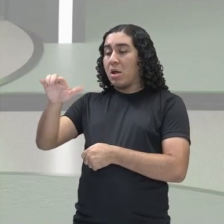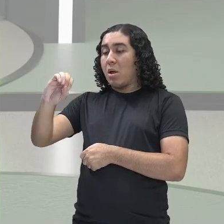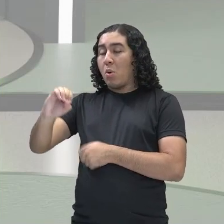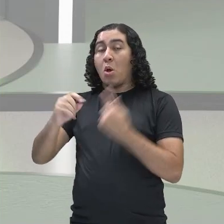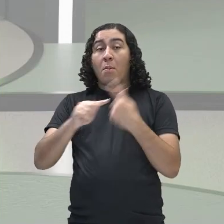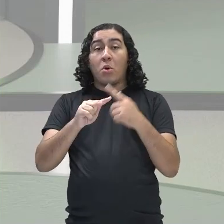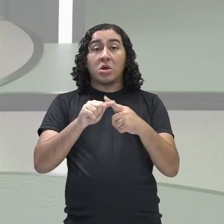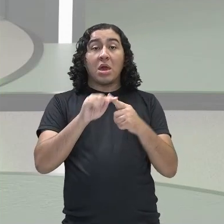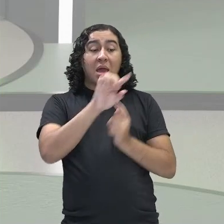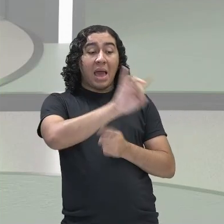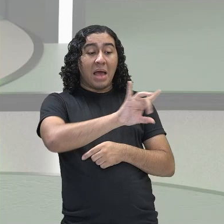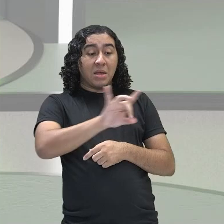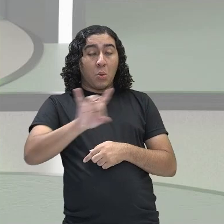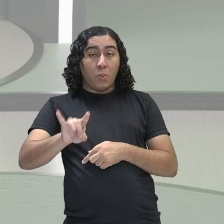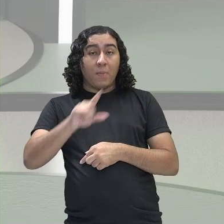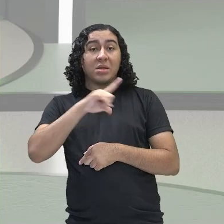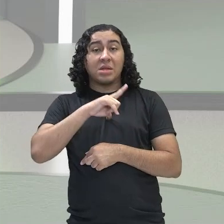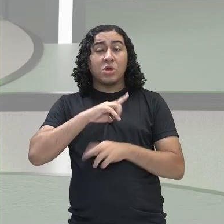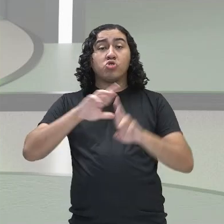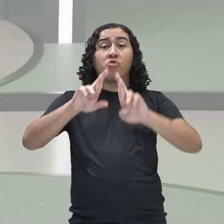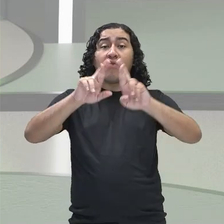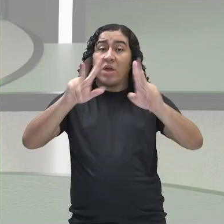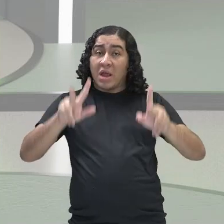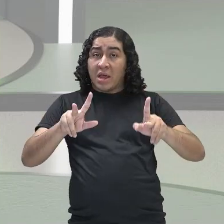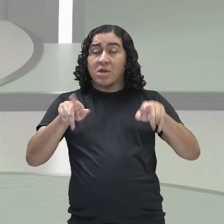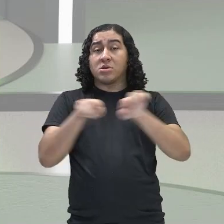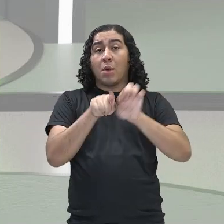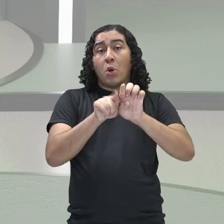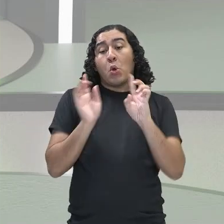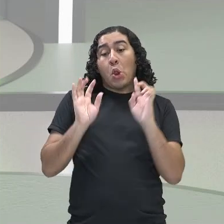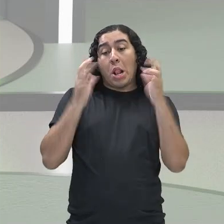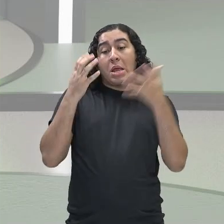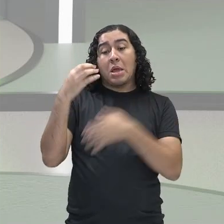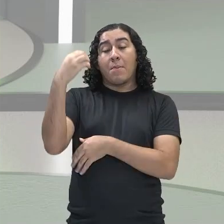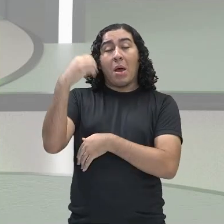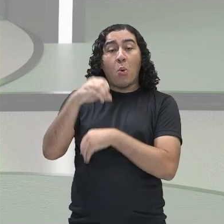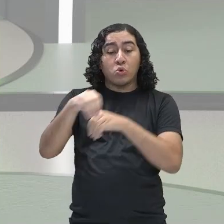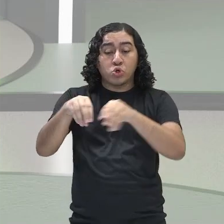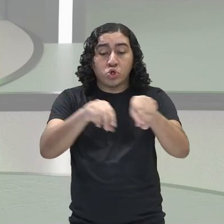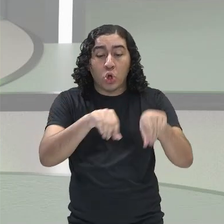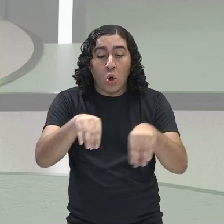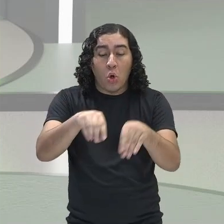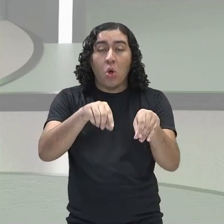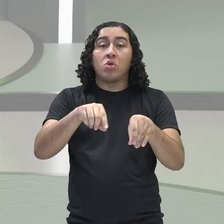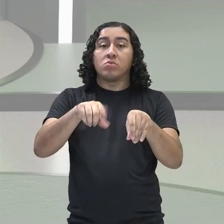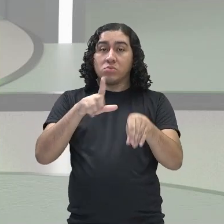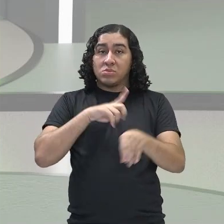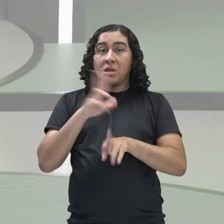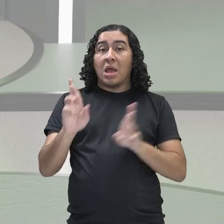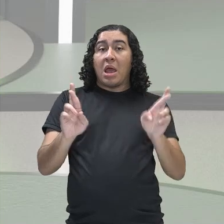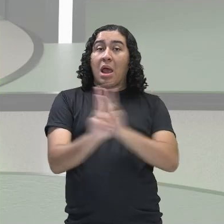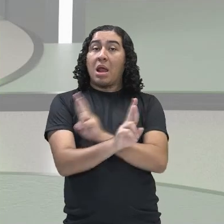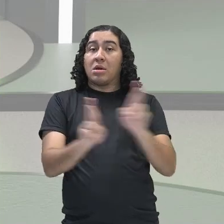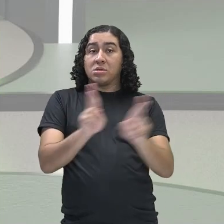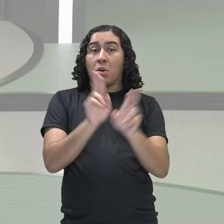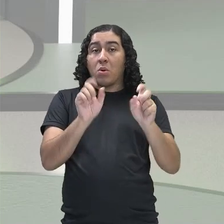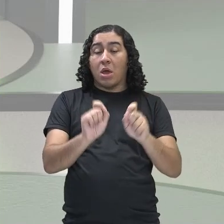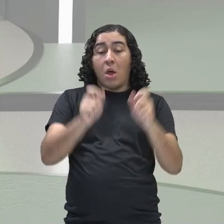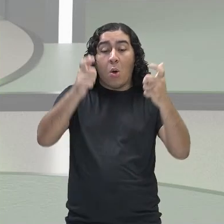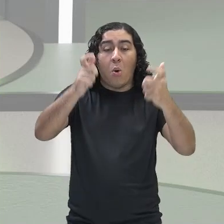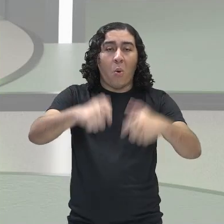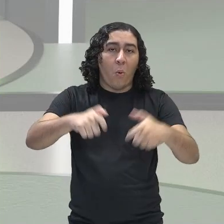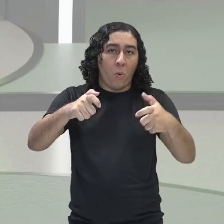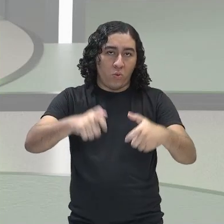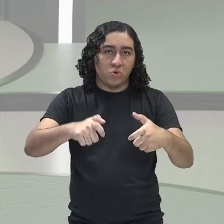uma vegetação diferenciada, um clima, um solo, que vai estar relacionado também com a localização